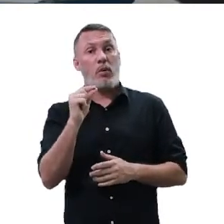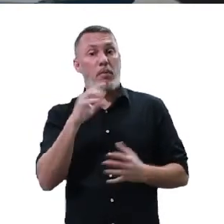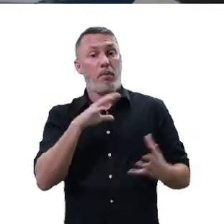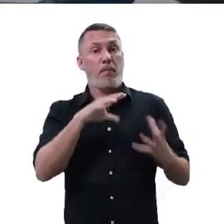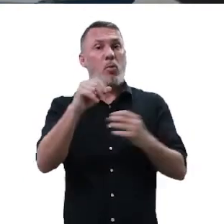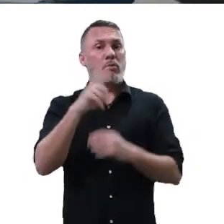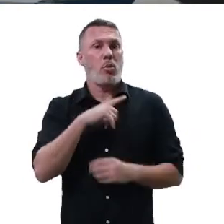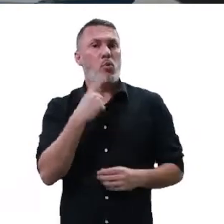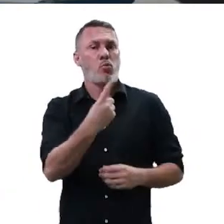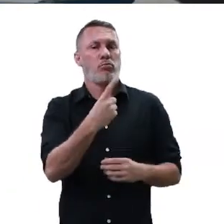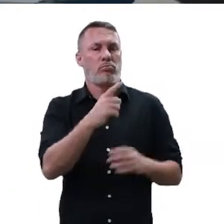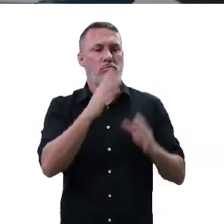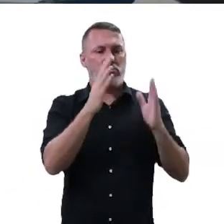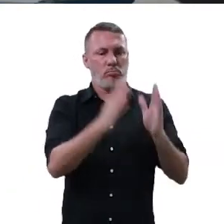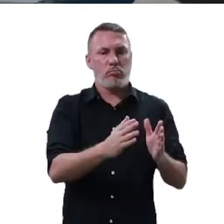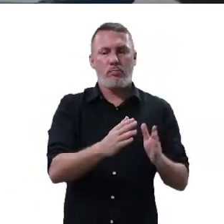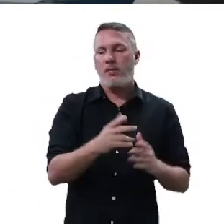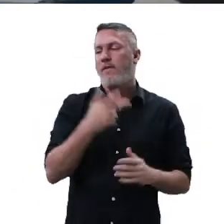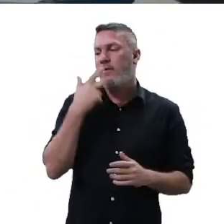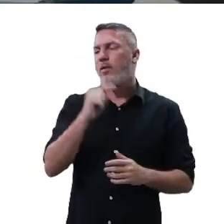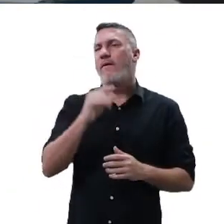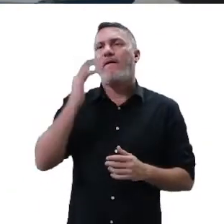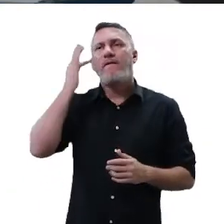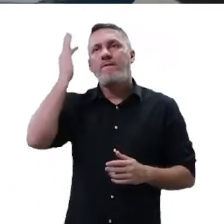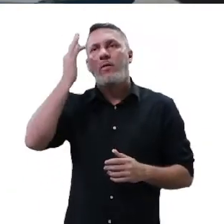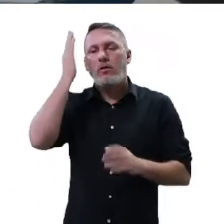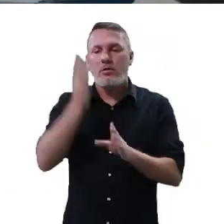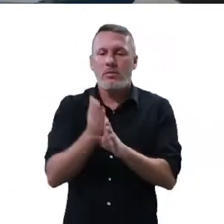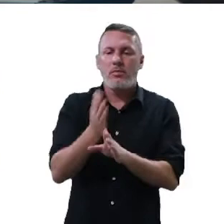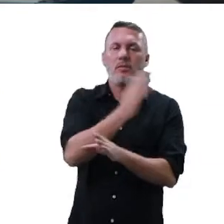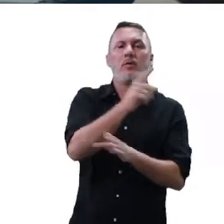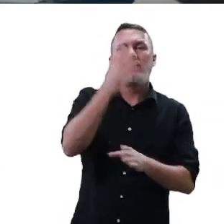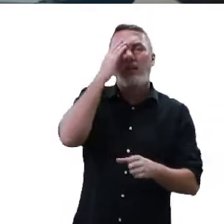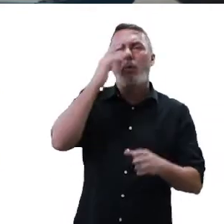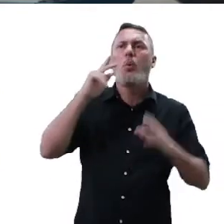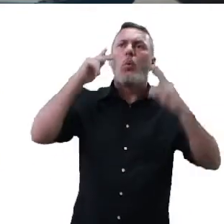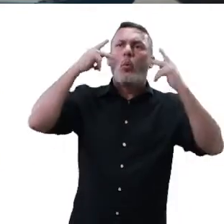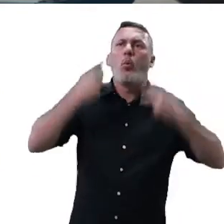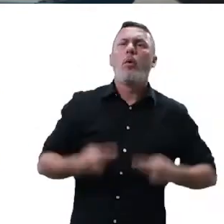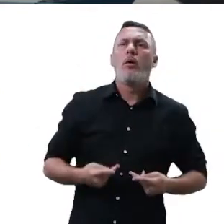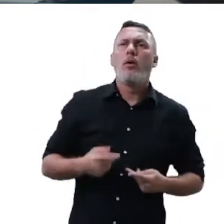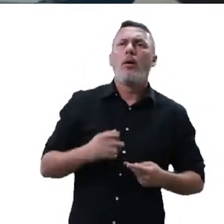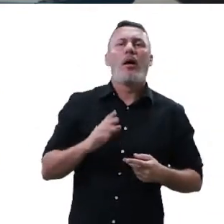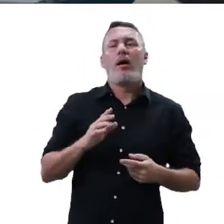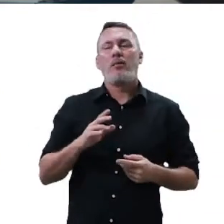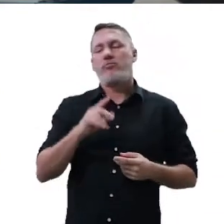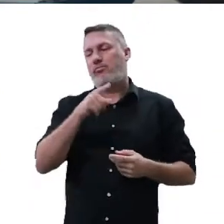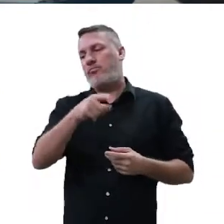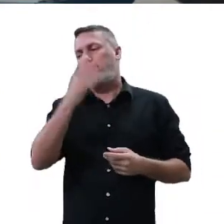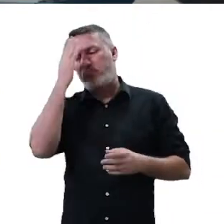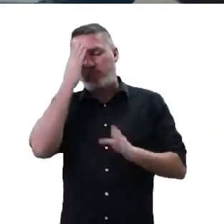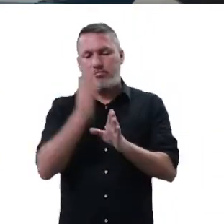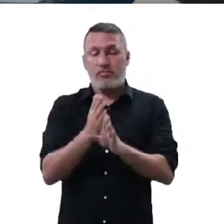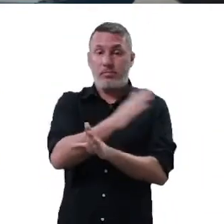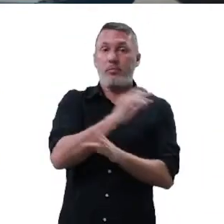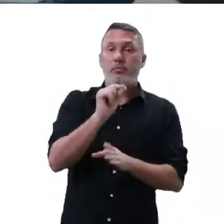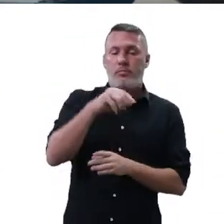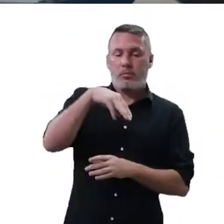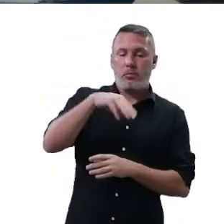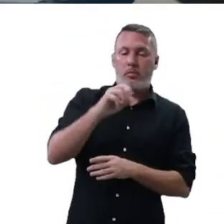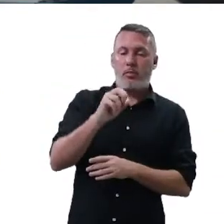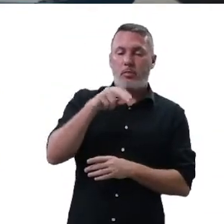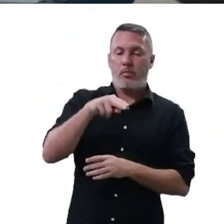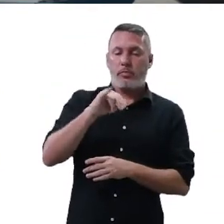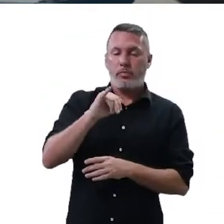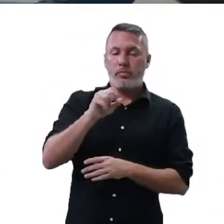atribuíam a um único elemento, isso é importante. Então quando falar os filósofos pré-socráticos monistas, não sabe o que é isso? Não precisa descabelar,